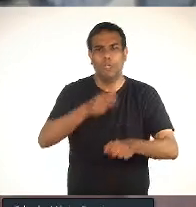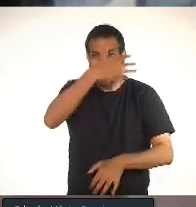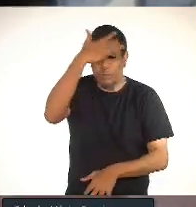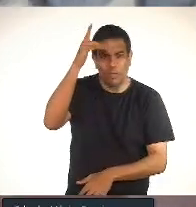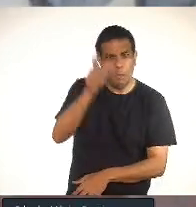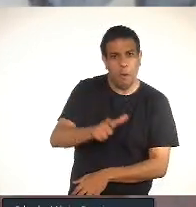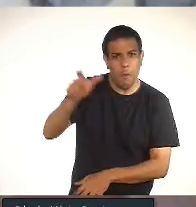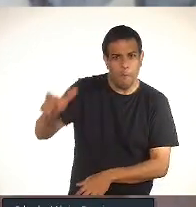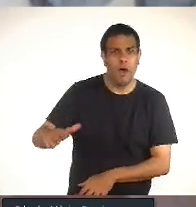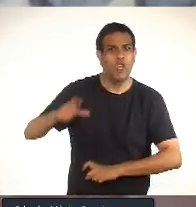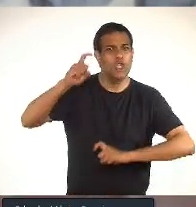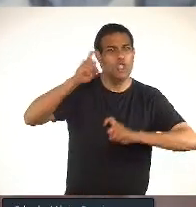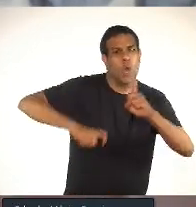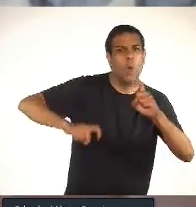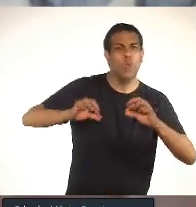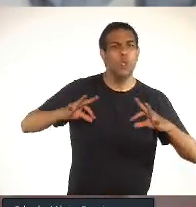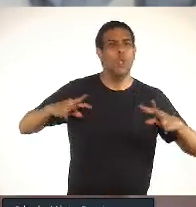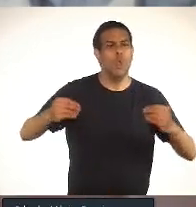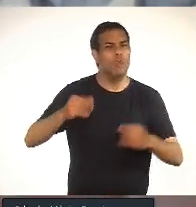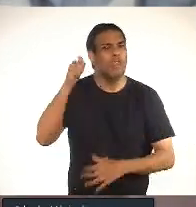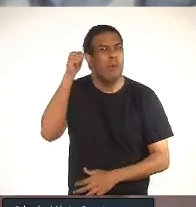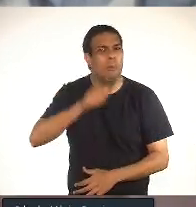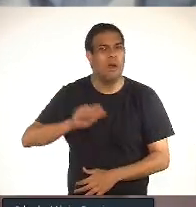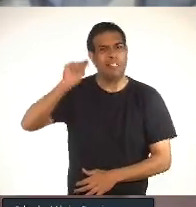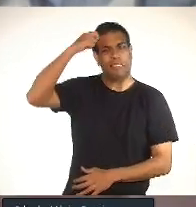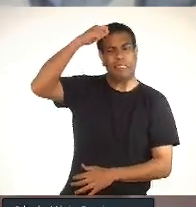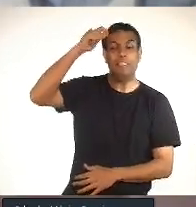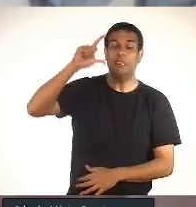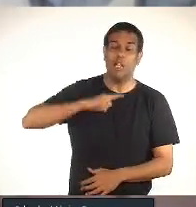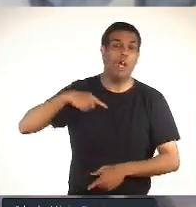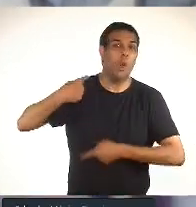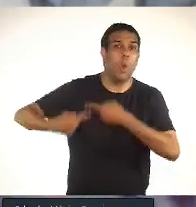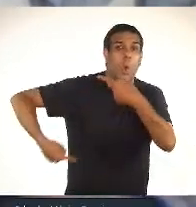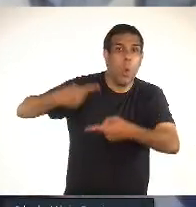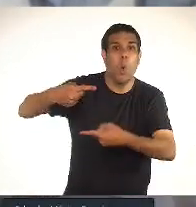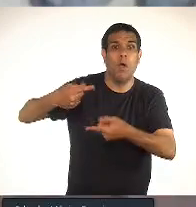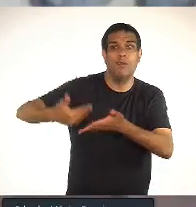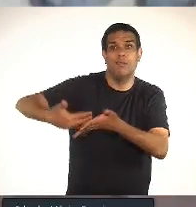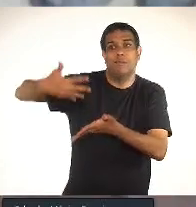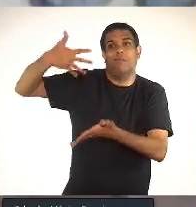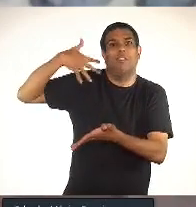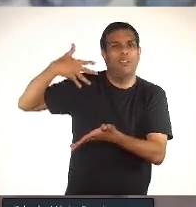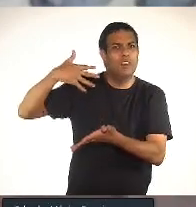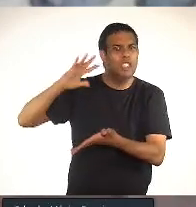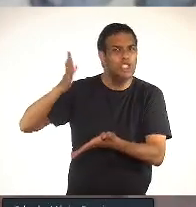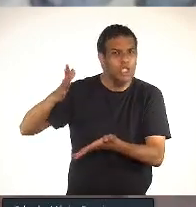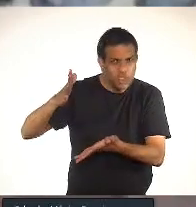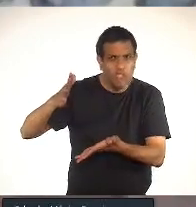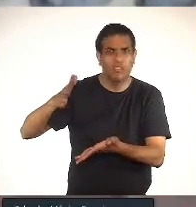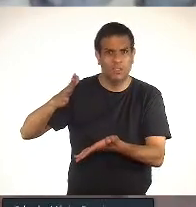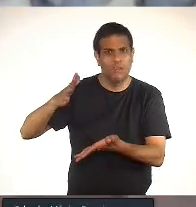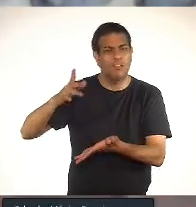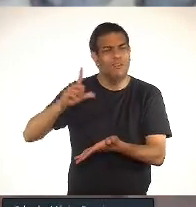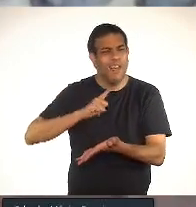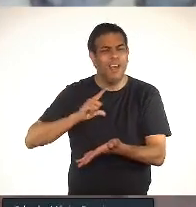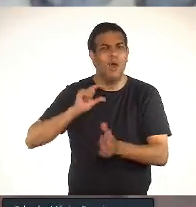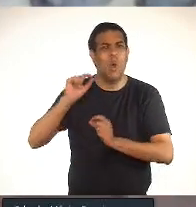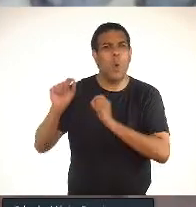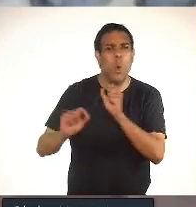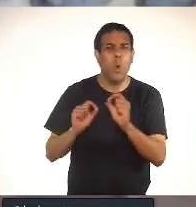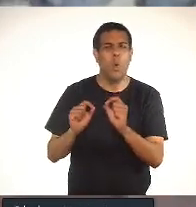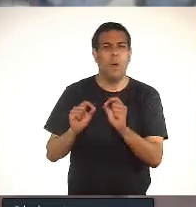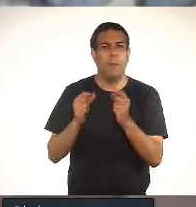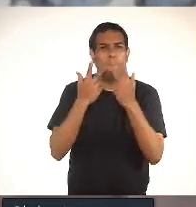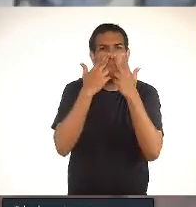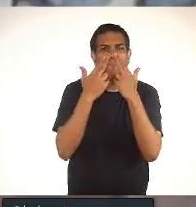do estupro das mulheres negras, e que continua produzindo, desde 1875, com a Lei de Terras, que